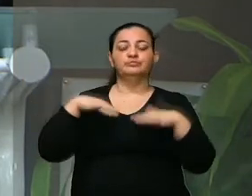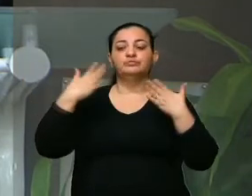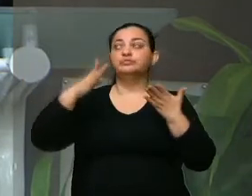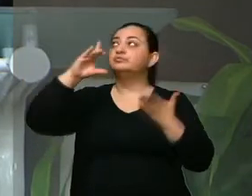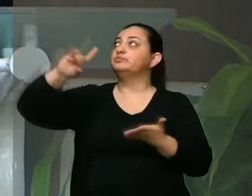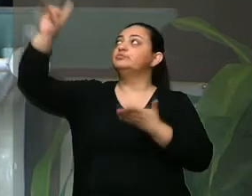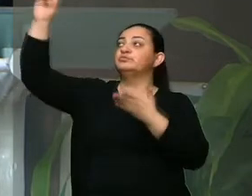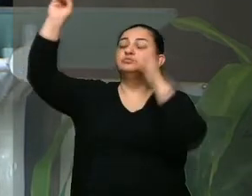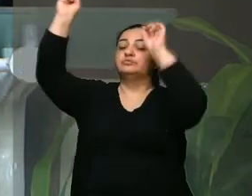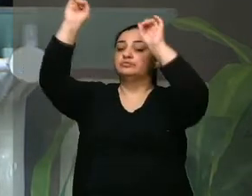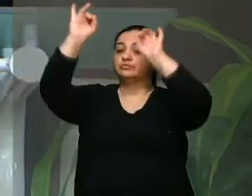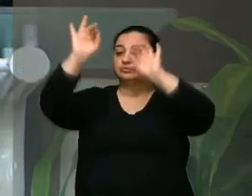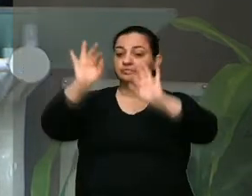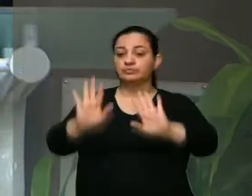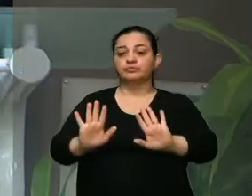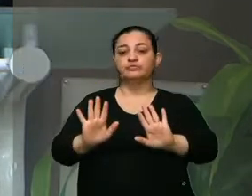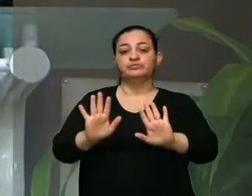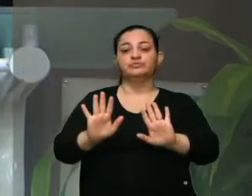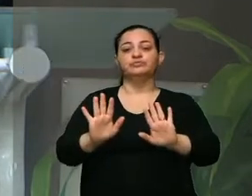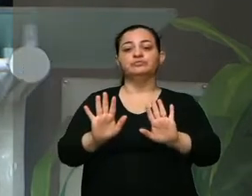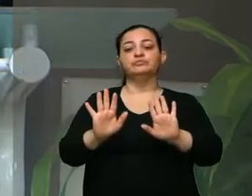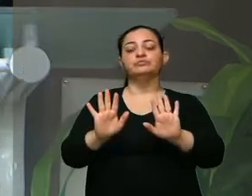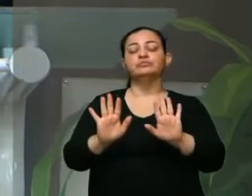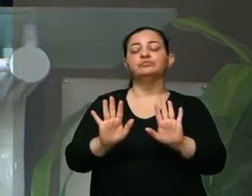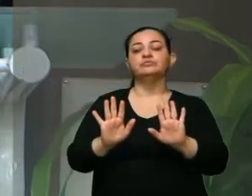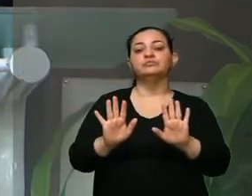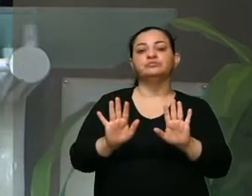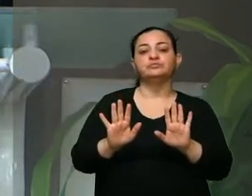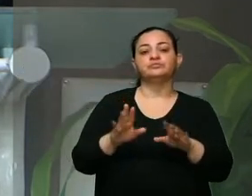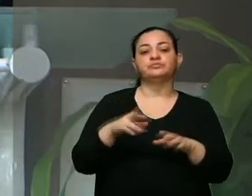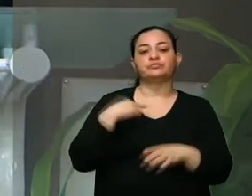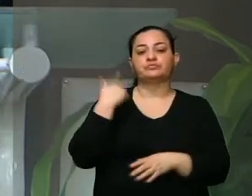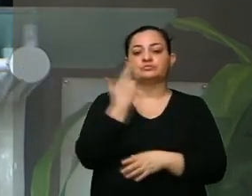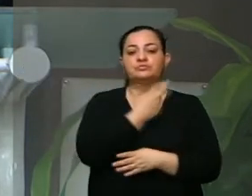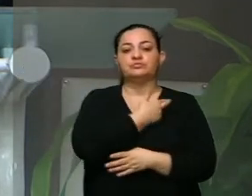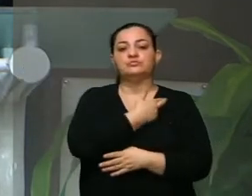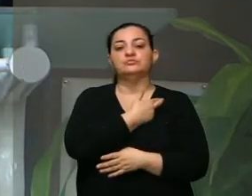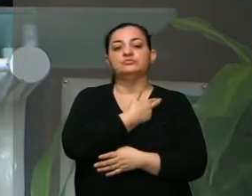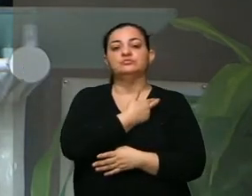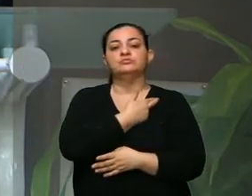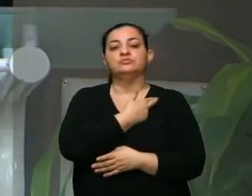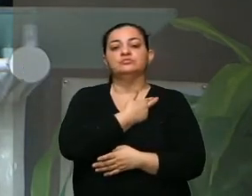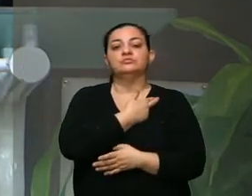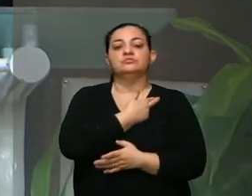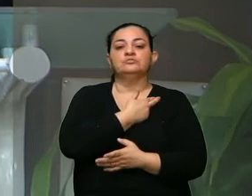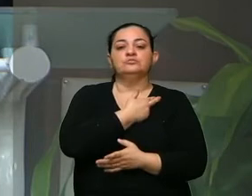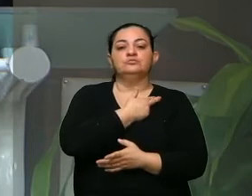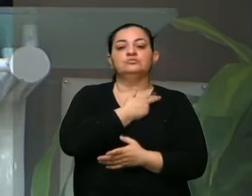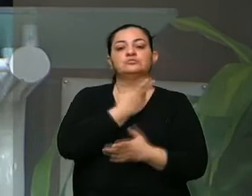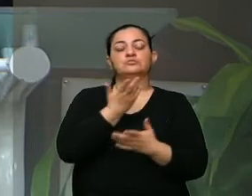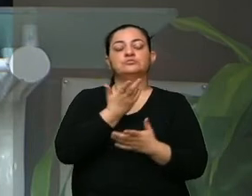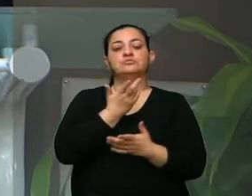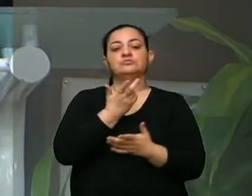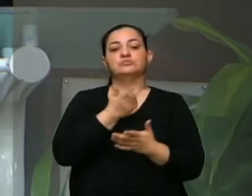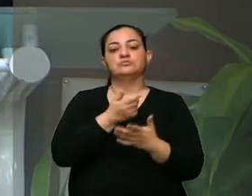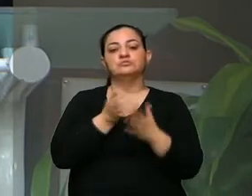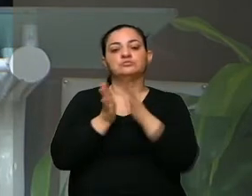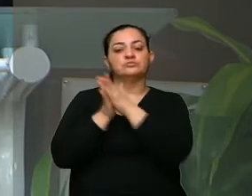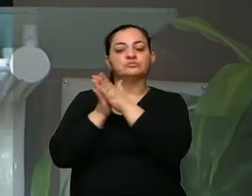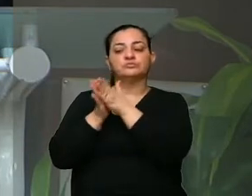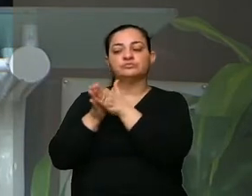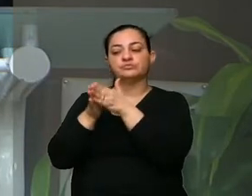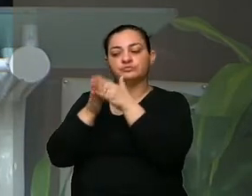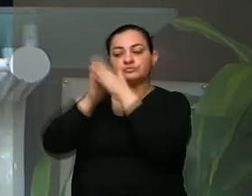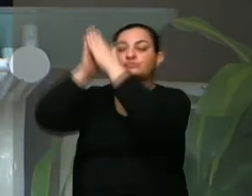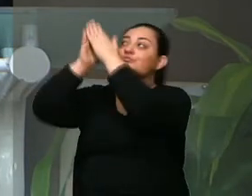os abençoe e assim vamos é pedir a deus que